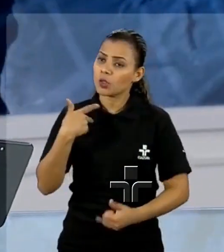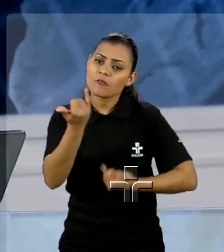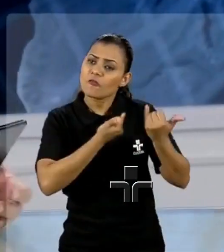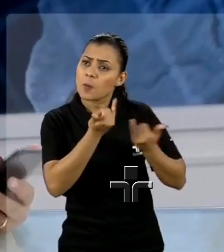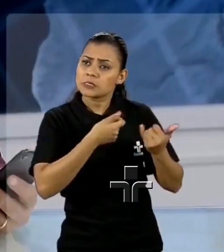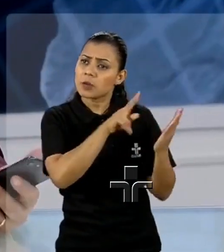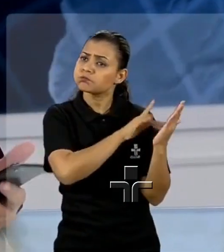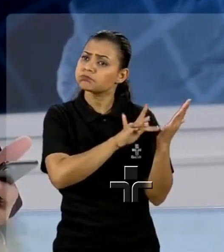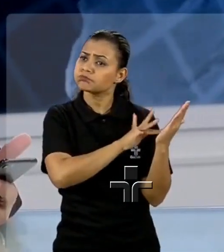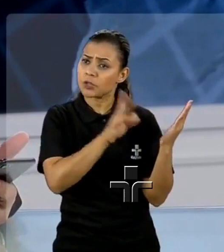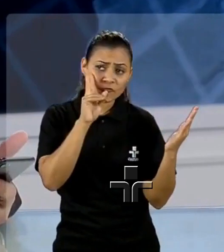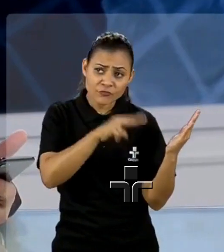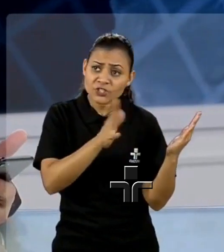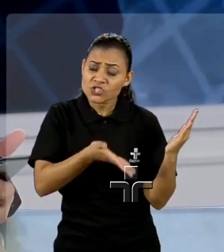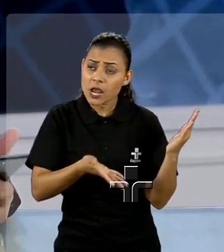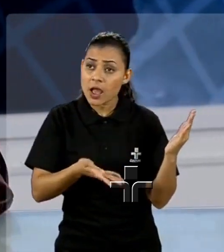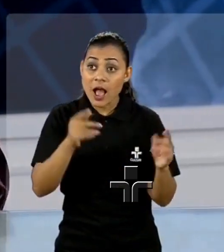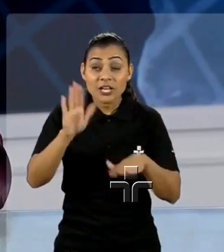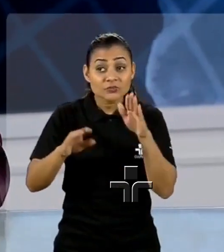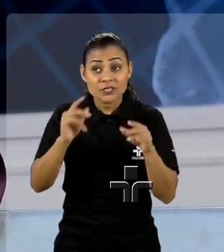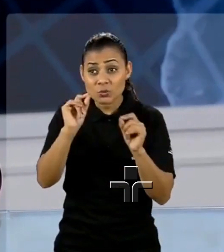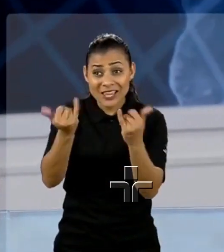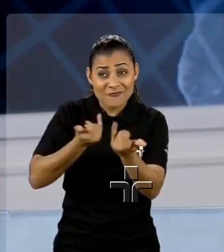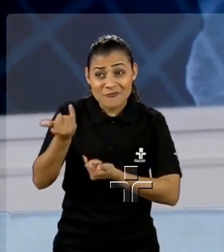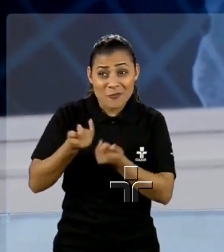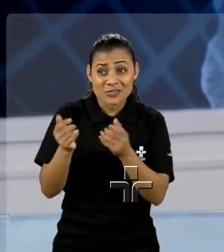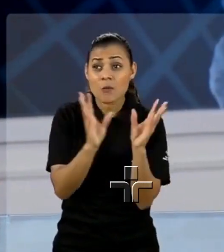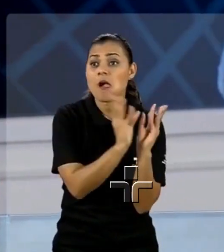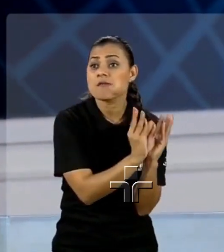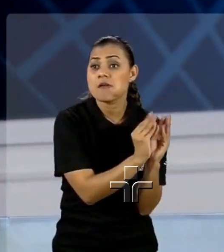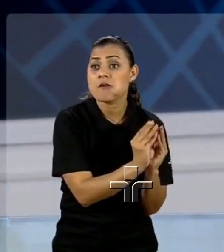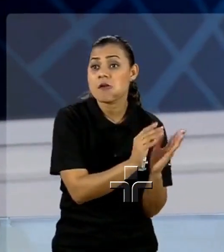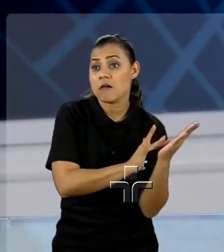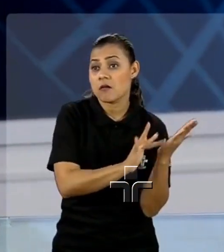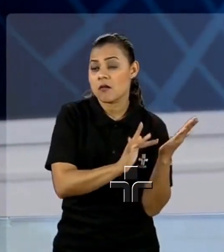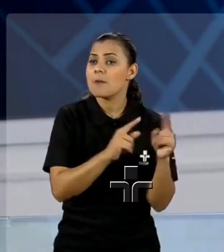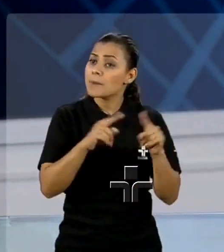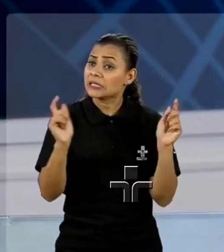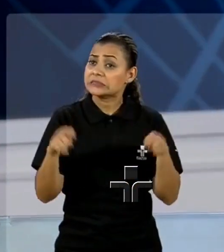no celular, a informação fragmentada, mas ela pode entrar num circuito